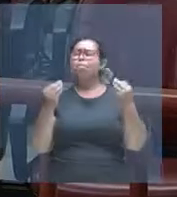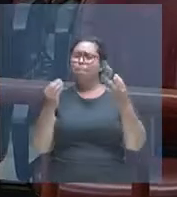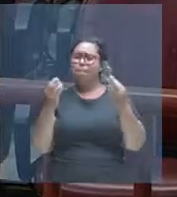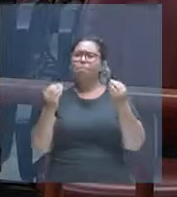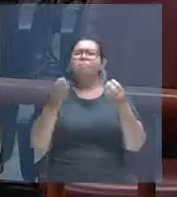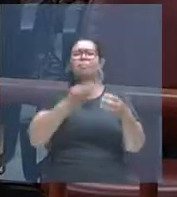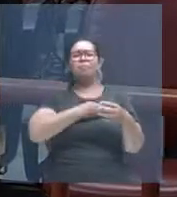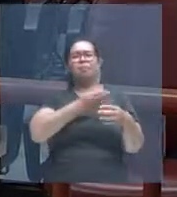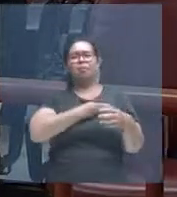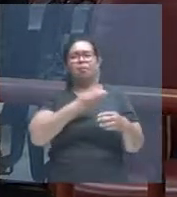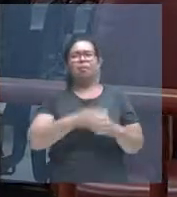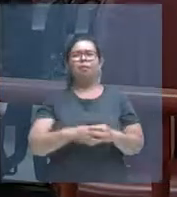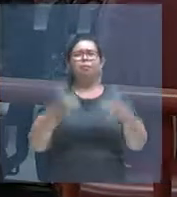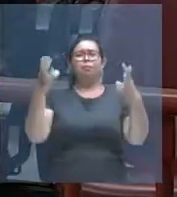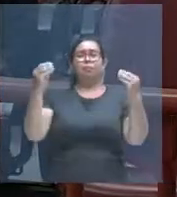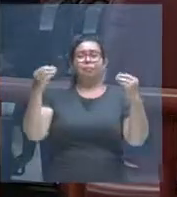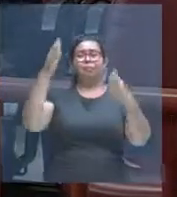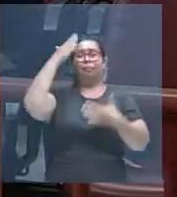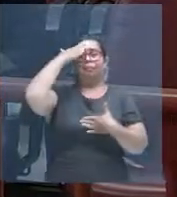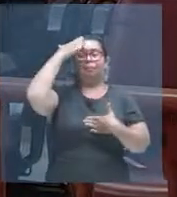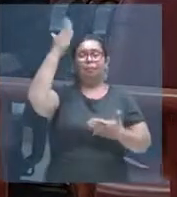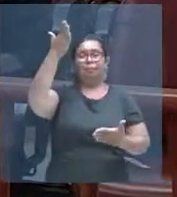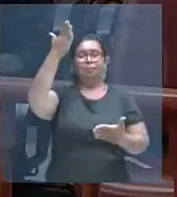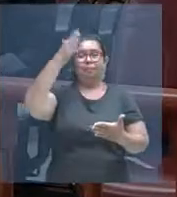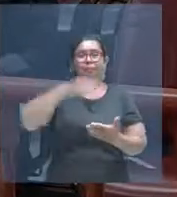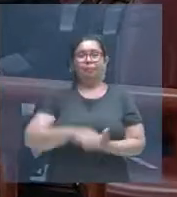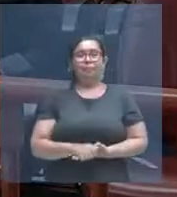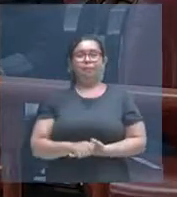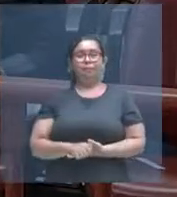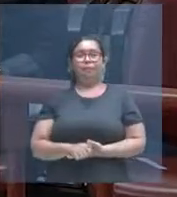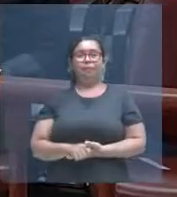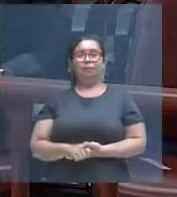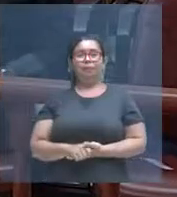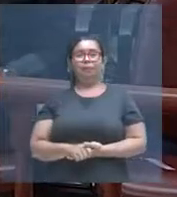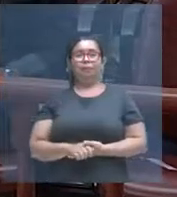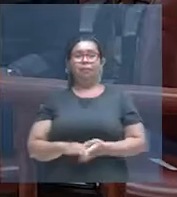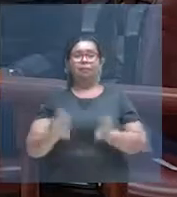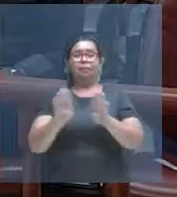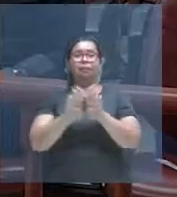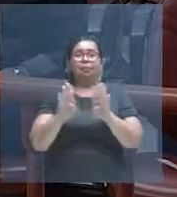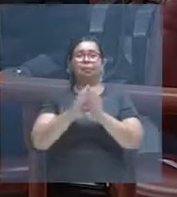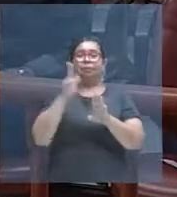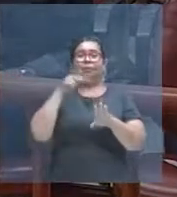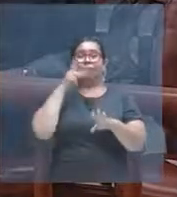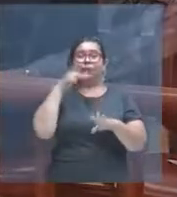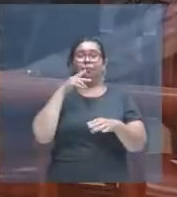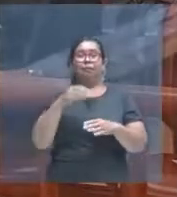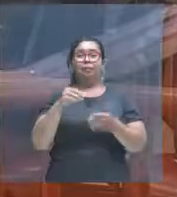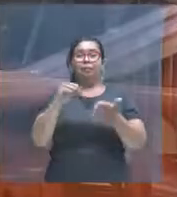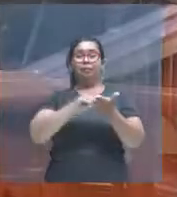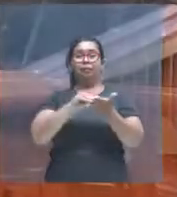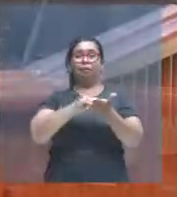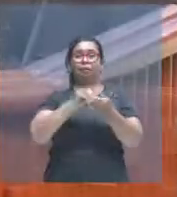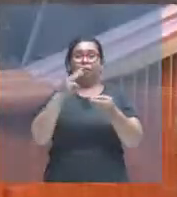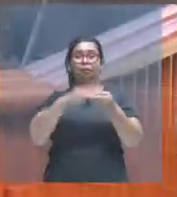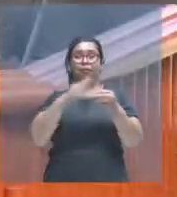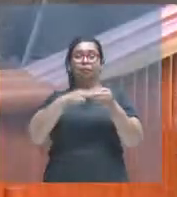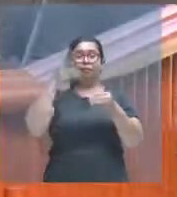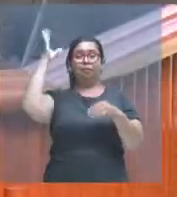amigas, muito obrigada. Vale destacar a contribuição do secretário municipal da